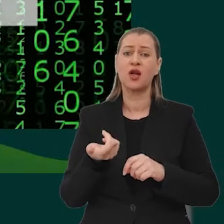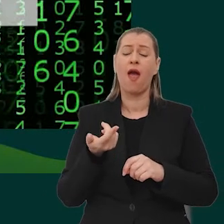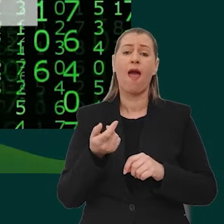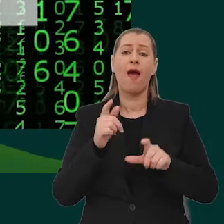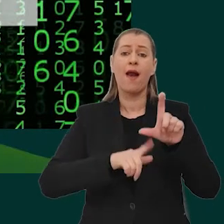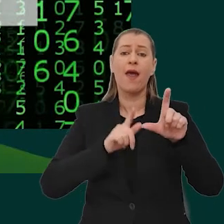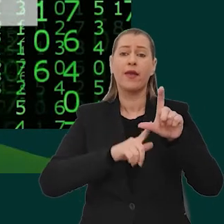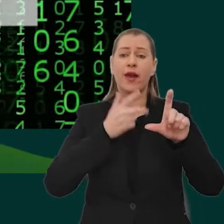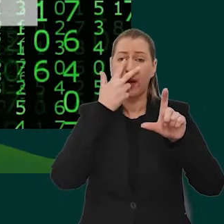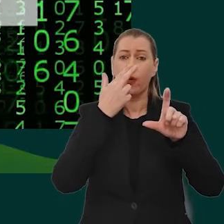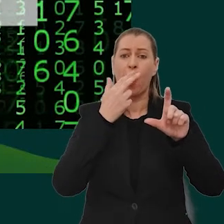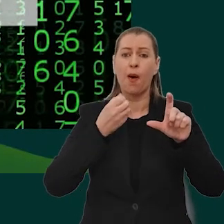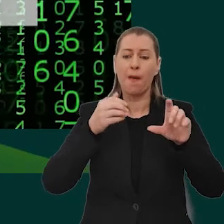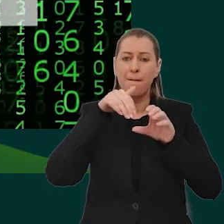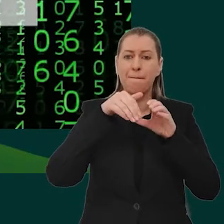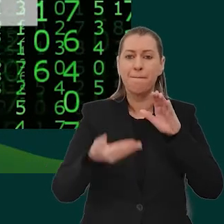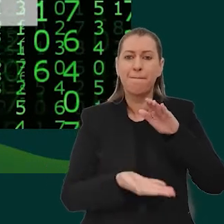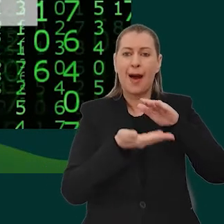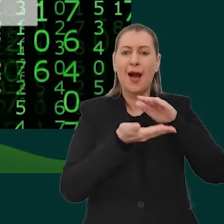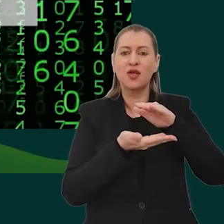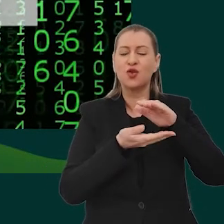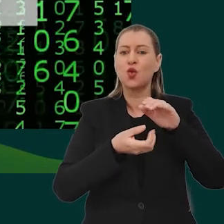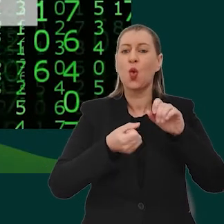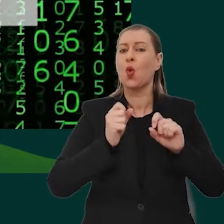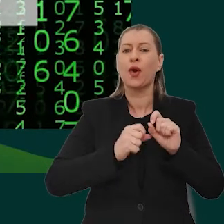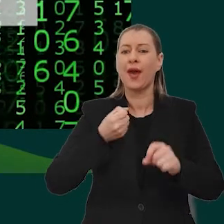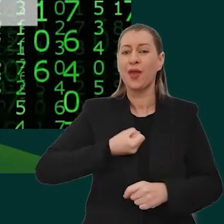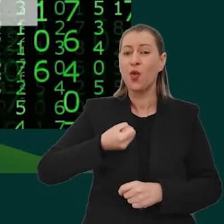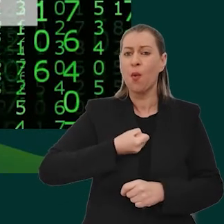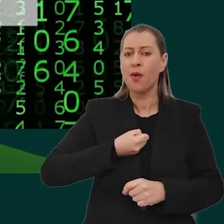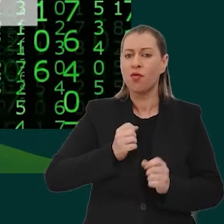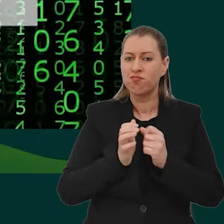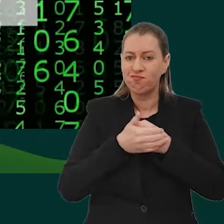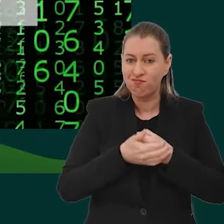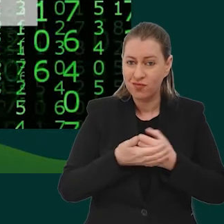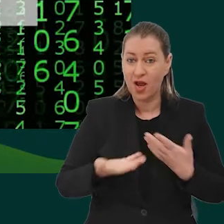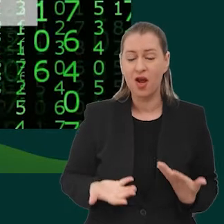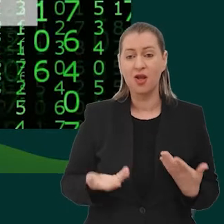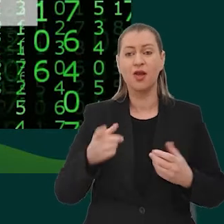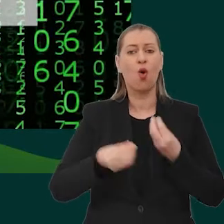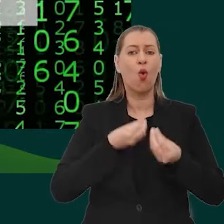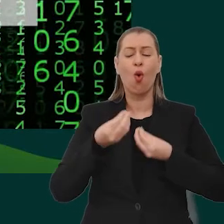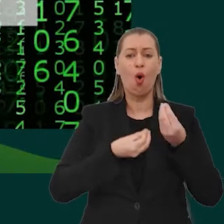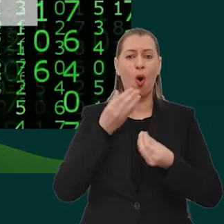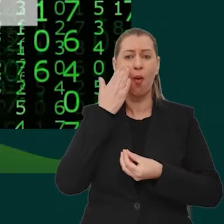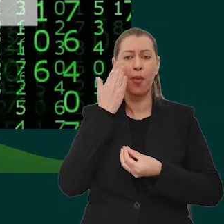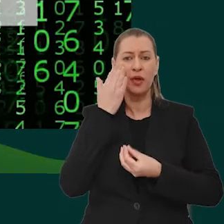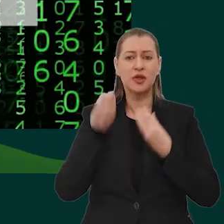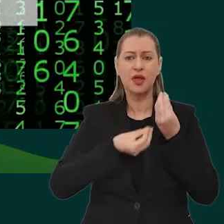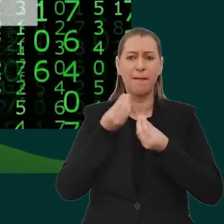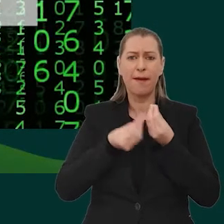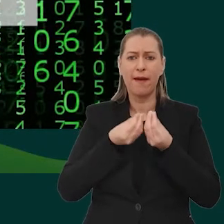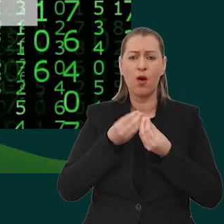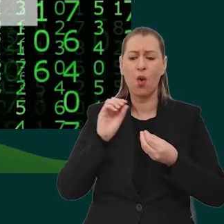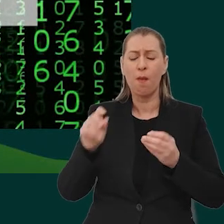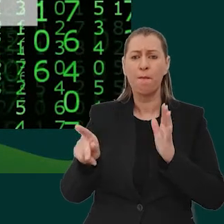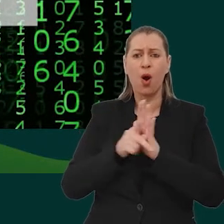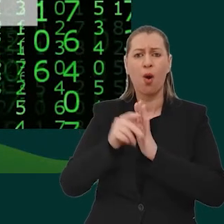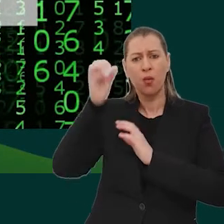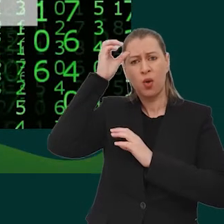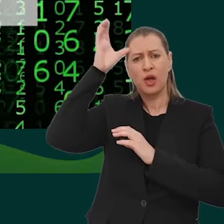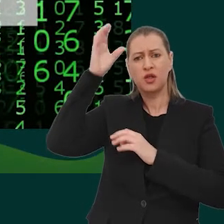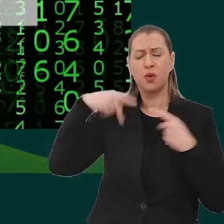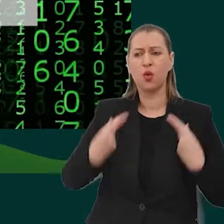né? Então, como é que a gente ensina esse tipo de sensação, esse tipo de conhecimento que o ser humano traz inerente nele, né? Esses